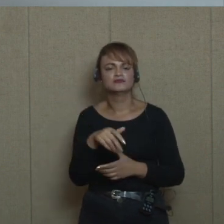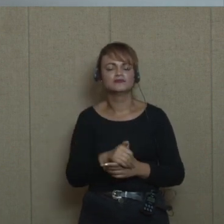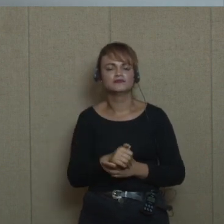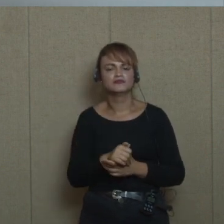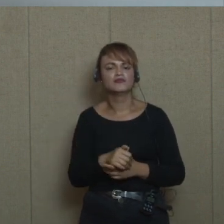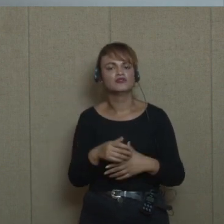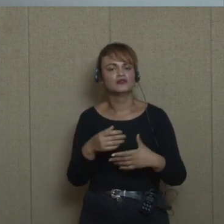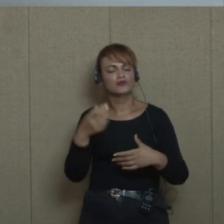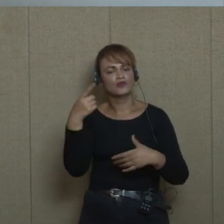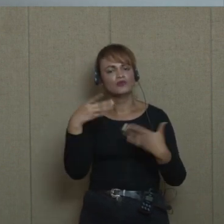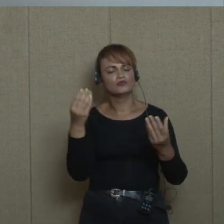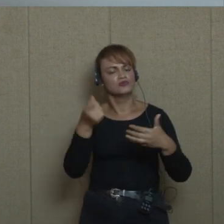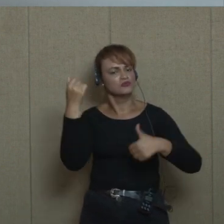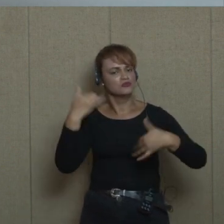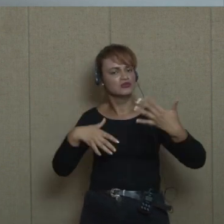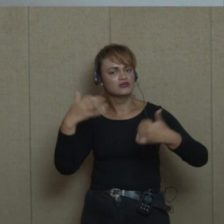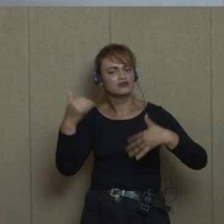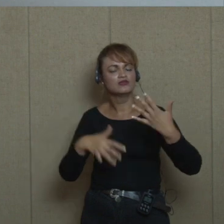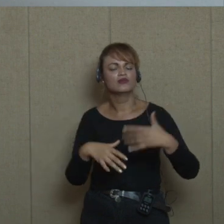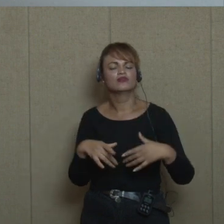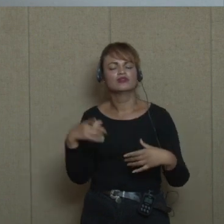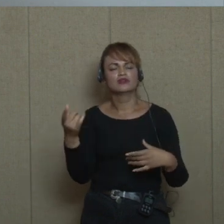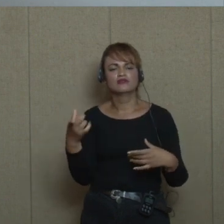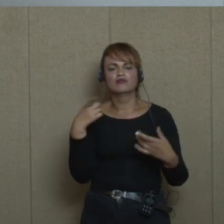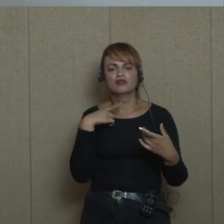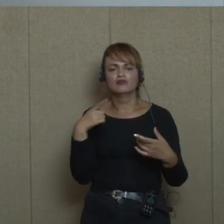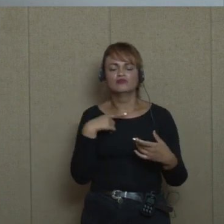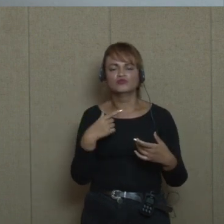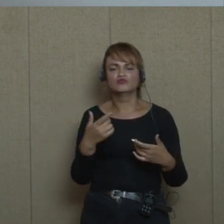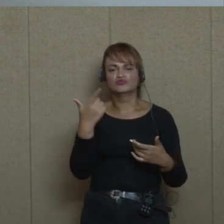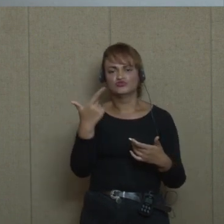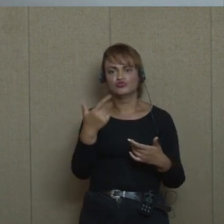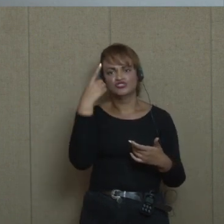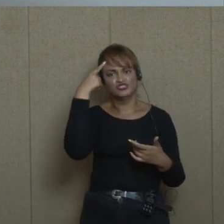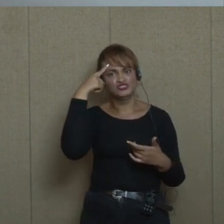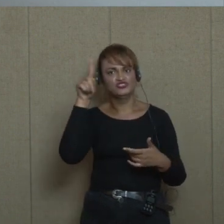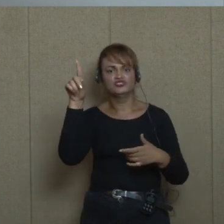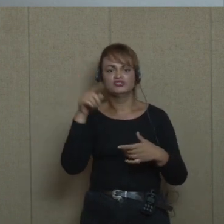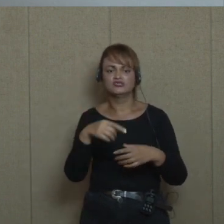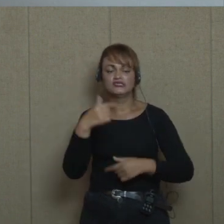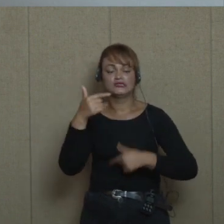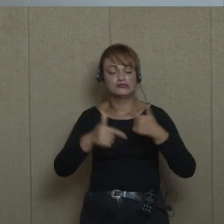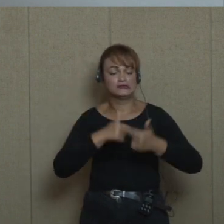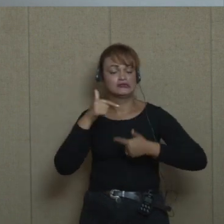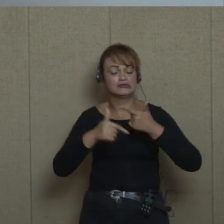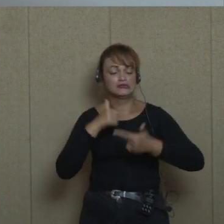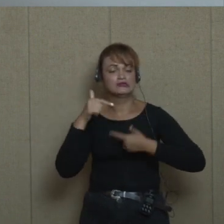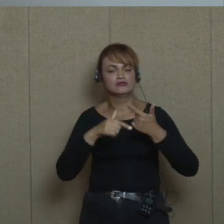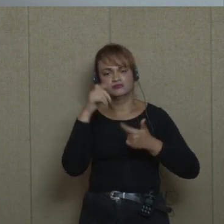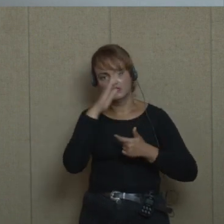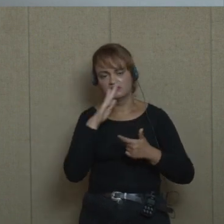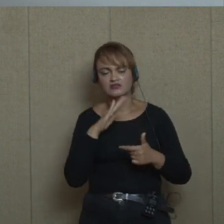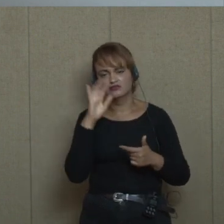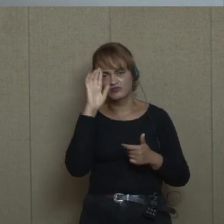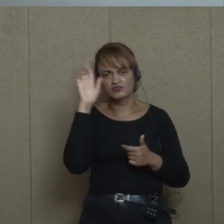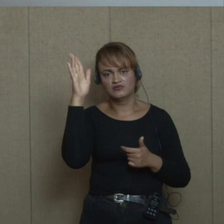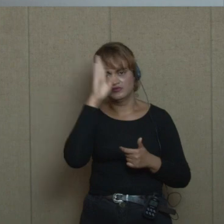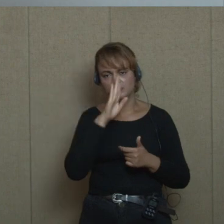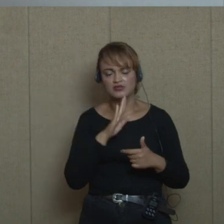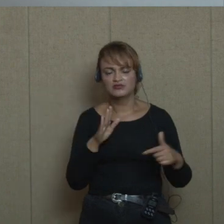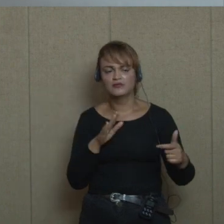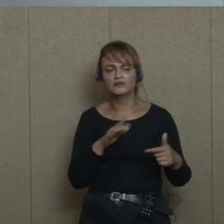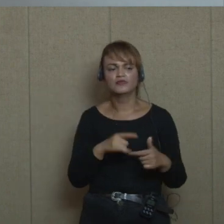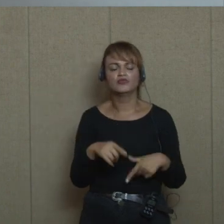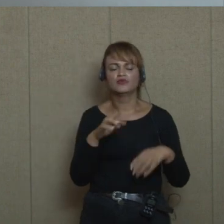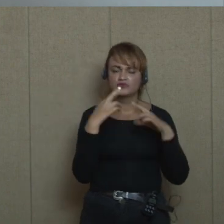Como o senhor mencionou, nós estamos em dois dias intensos de trabalho com os brasileiros, com as autoridades brasileiras, e